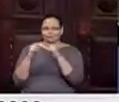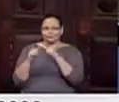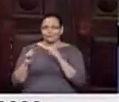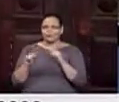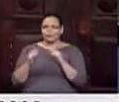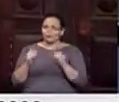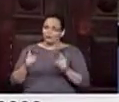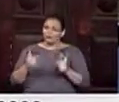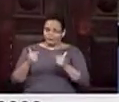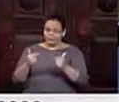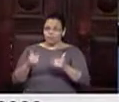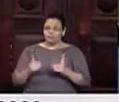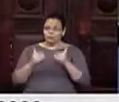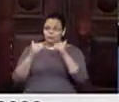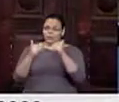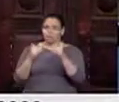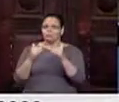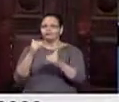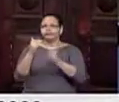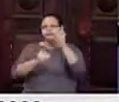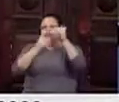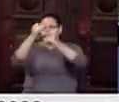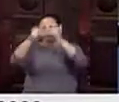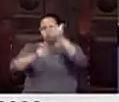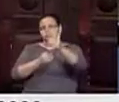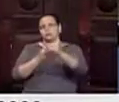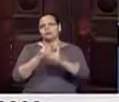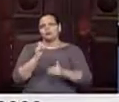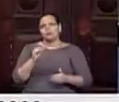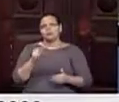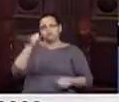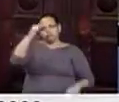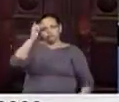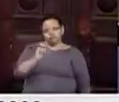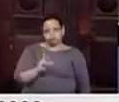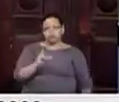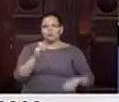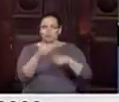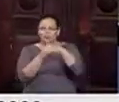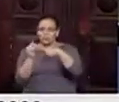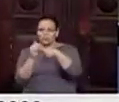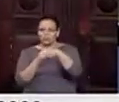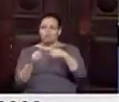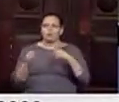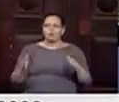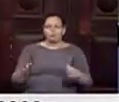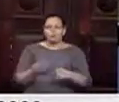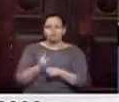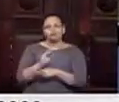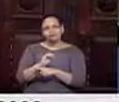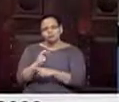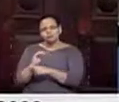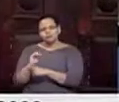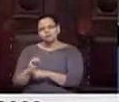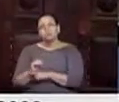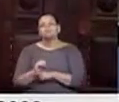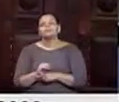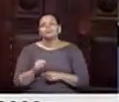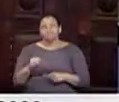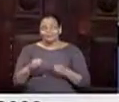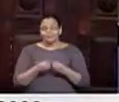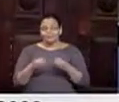vamos avançar nos pontos comuns que é a prevenção o carinho o acolhimento a política de vizinhança